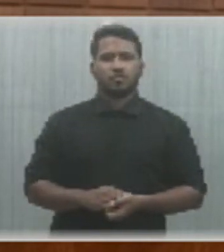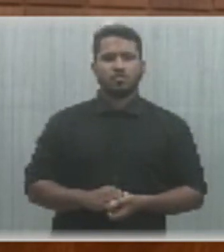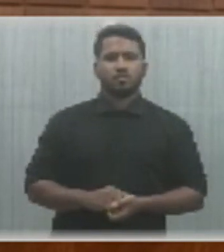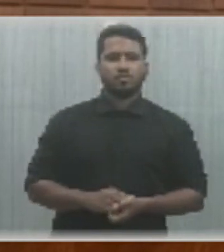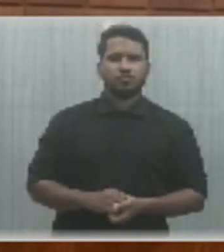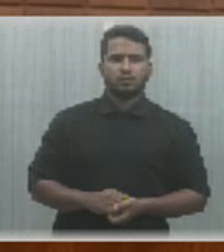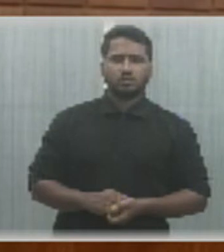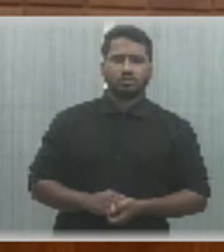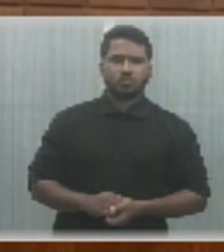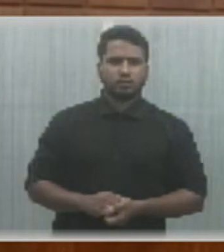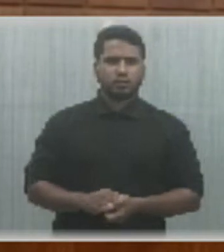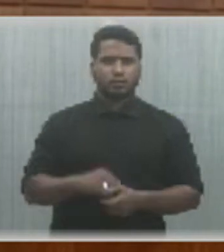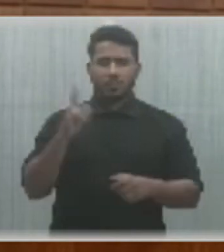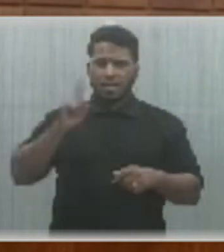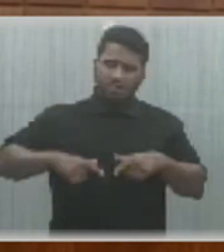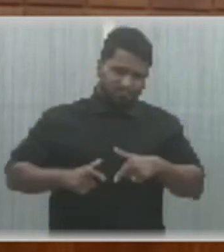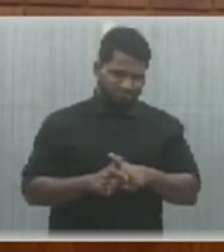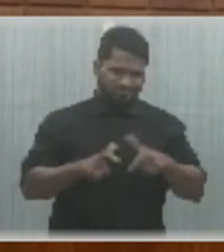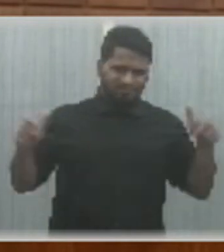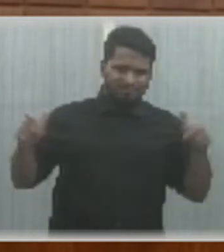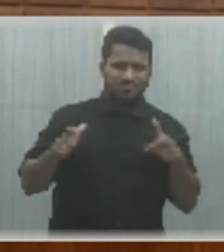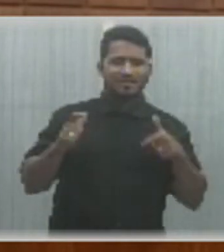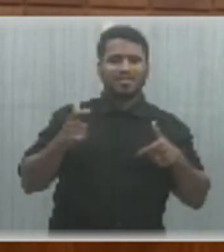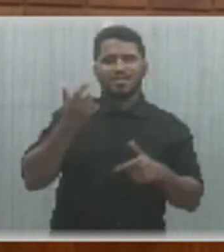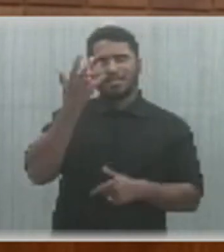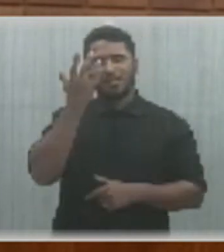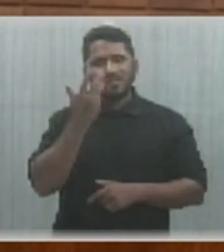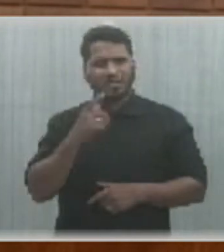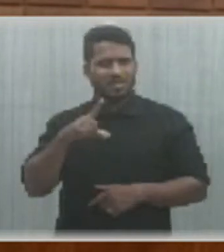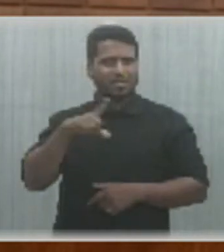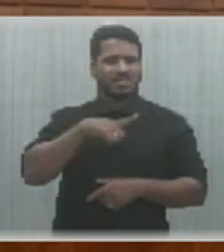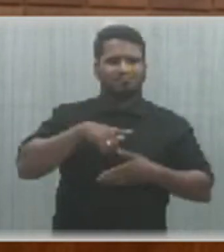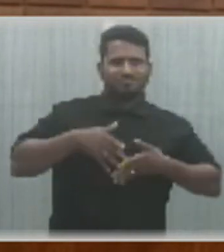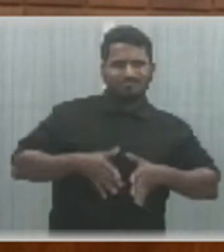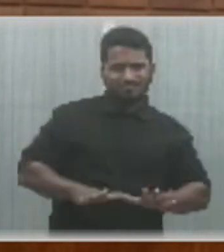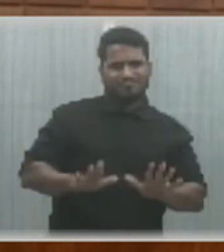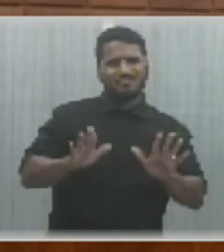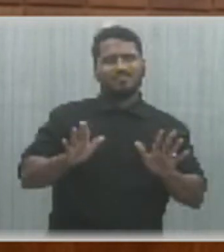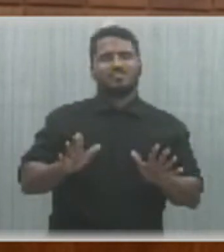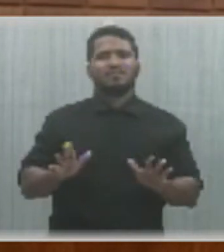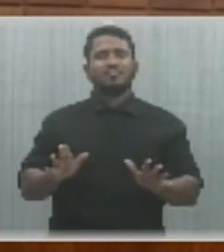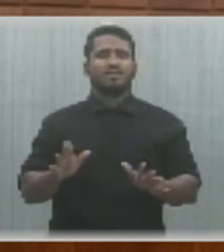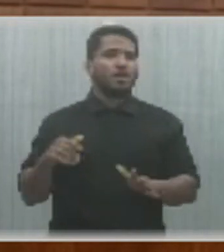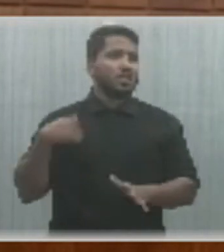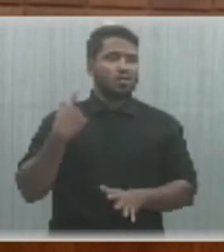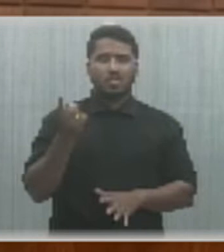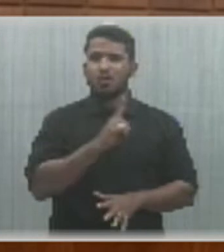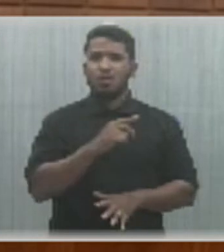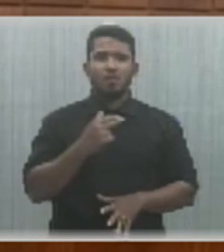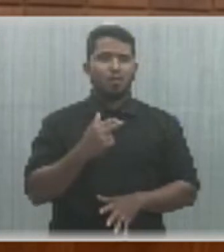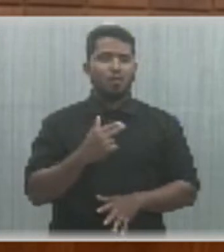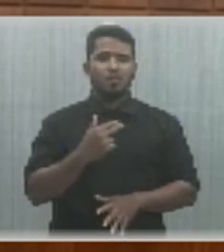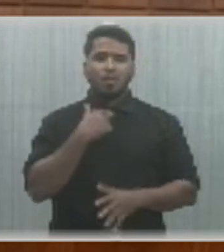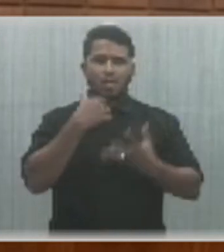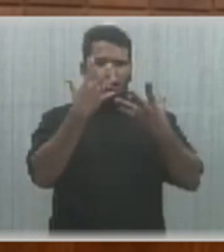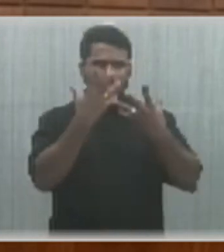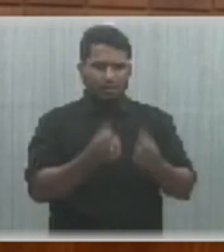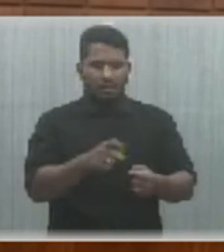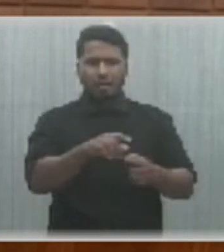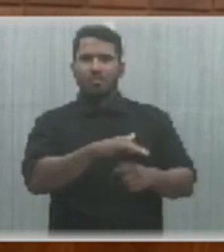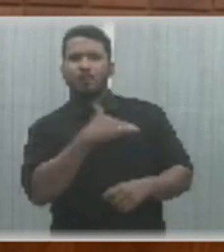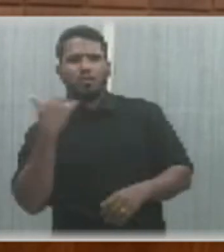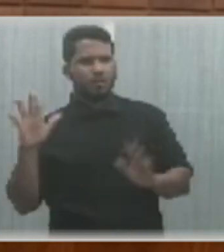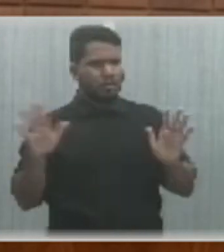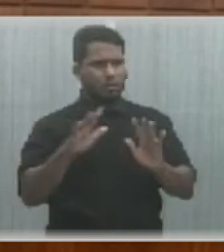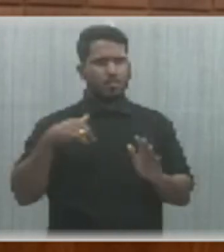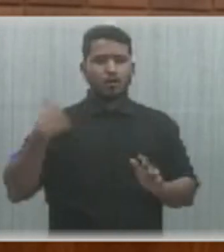número grande de crianças que nascem e que nós não podemos perder essas vidas. Pelo contrário, nós